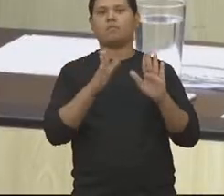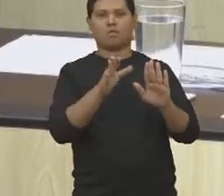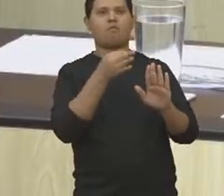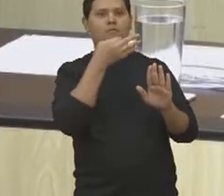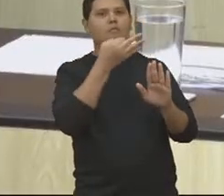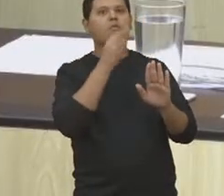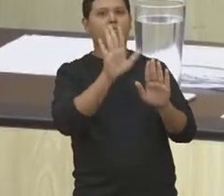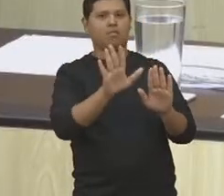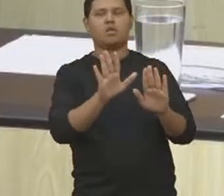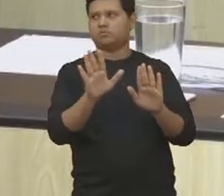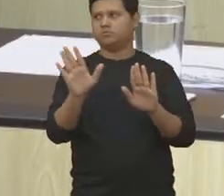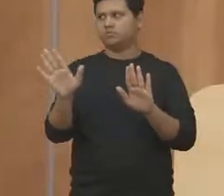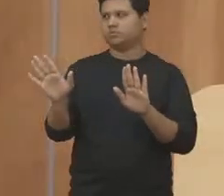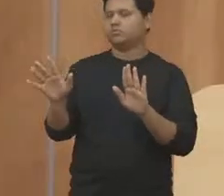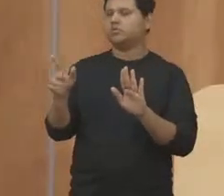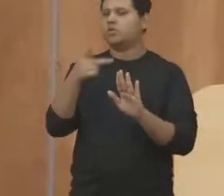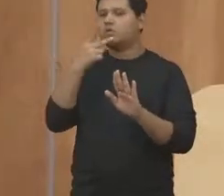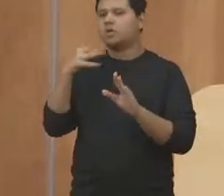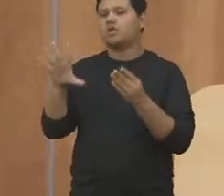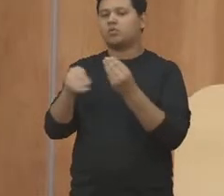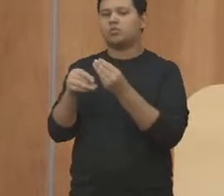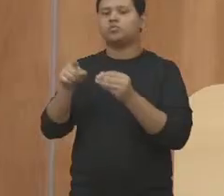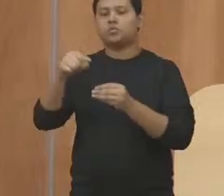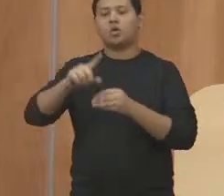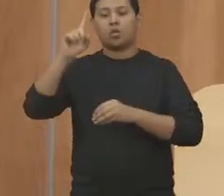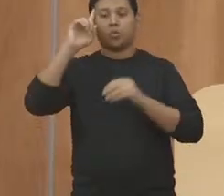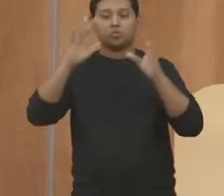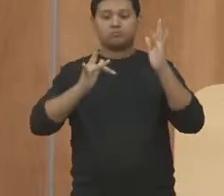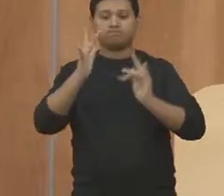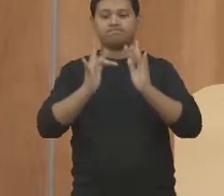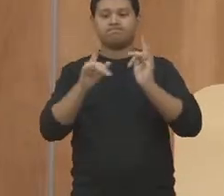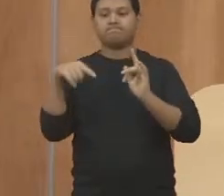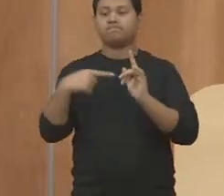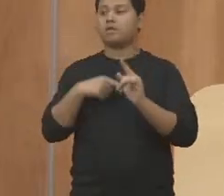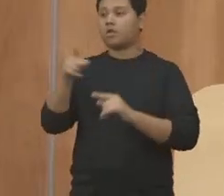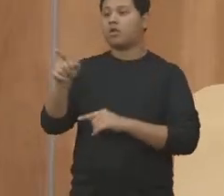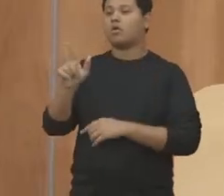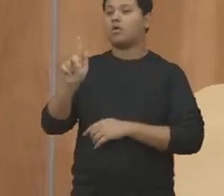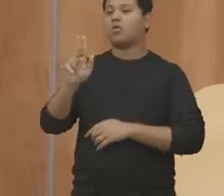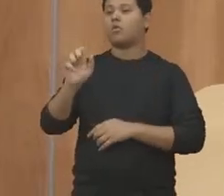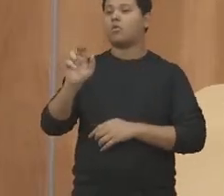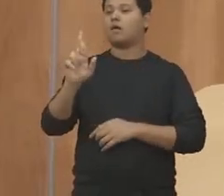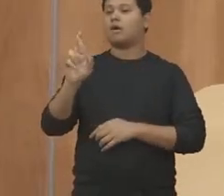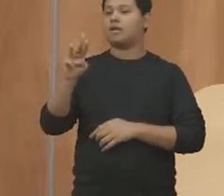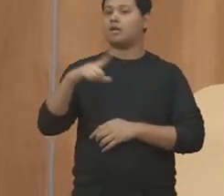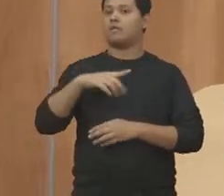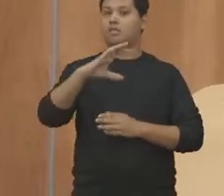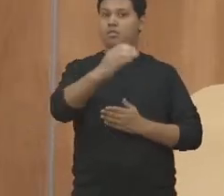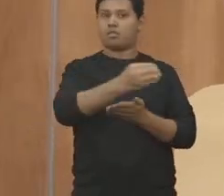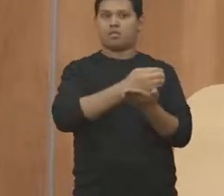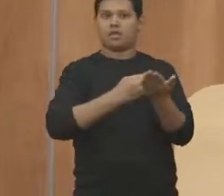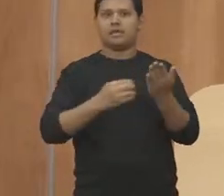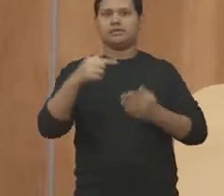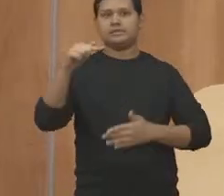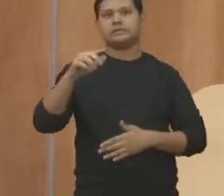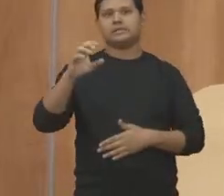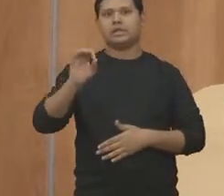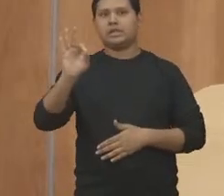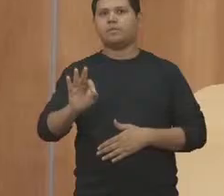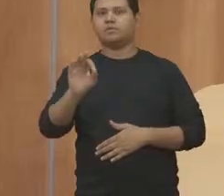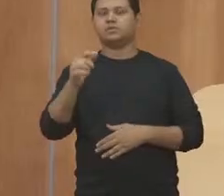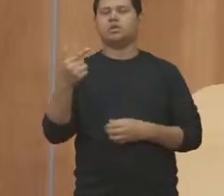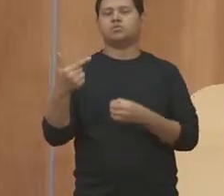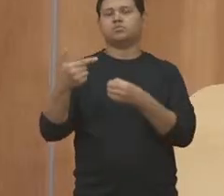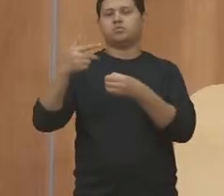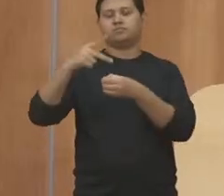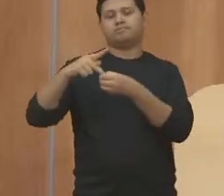comentário, não querendo jogar água no chope do Dia dos Namorados, Guararema recebe 70 milhões de royalties de petróleo, porque ela tem uma estação